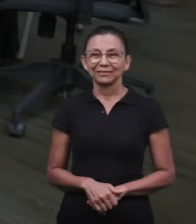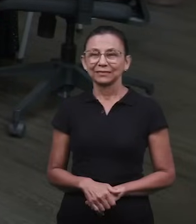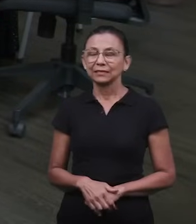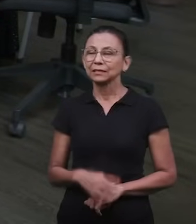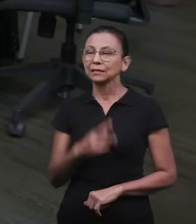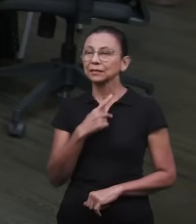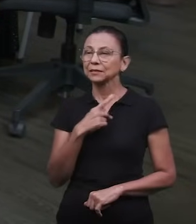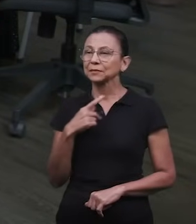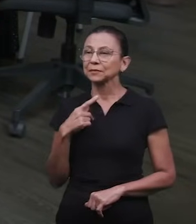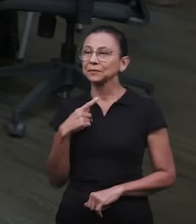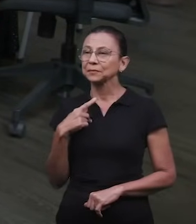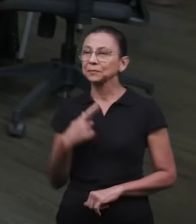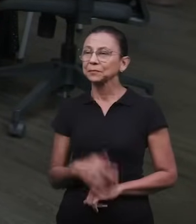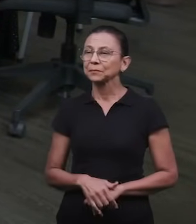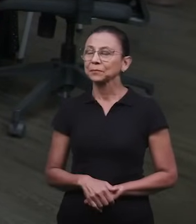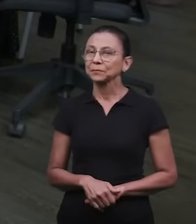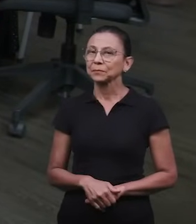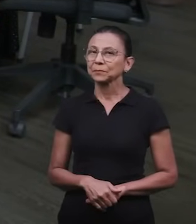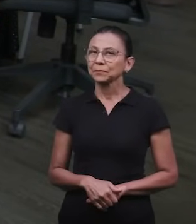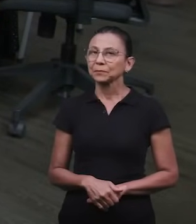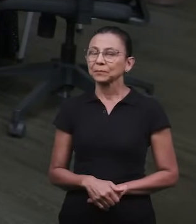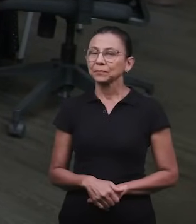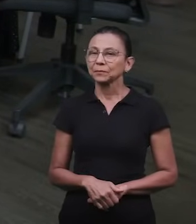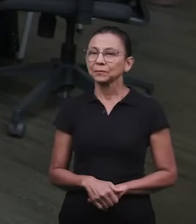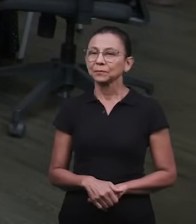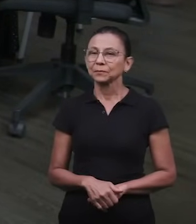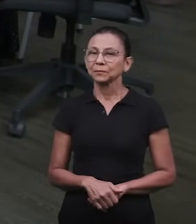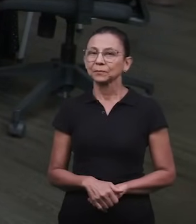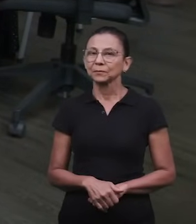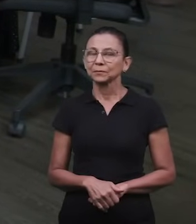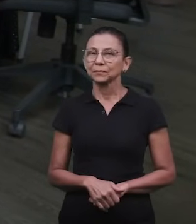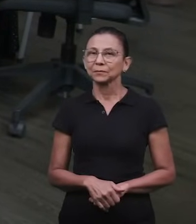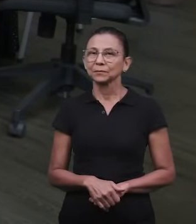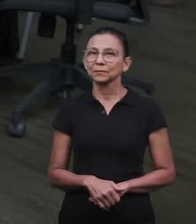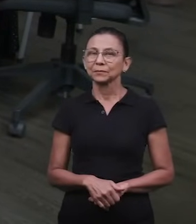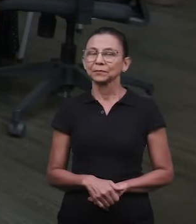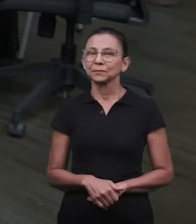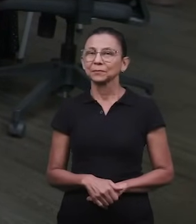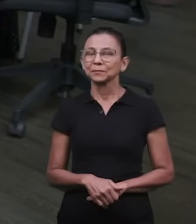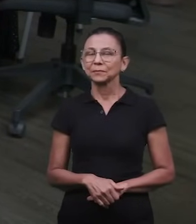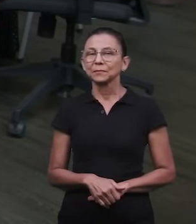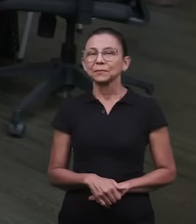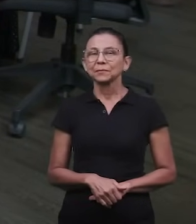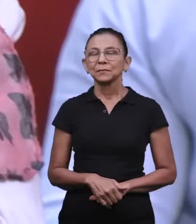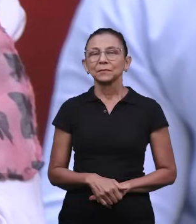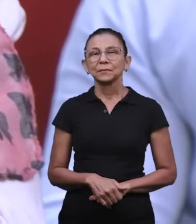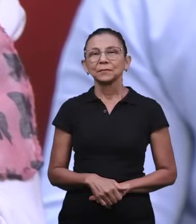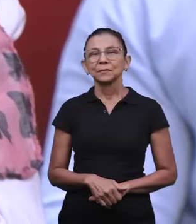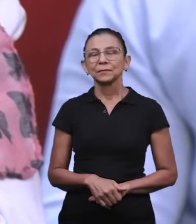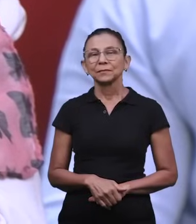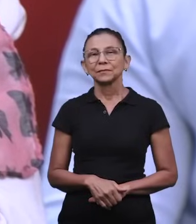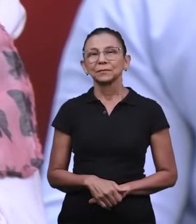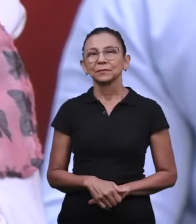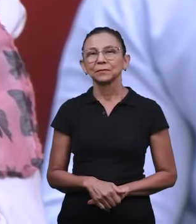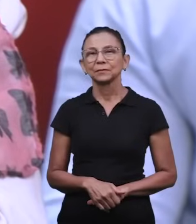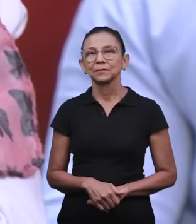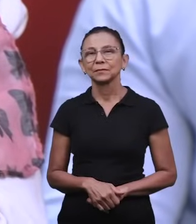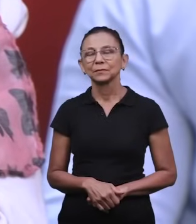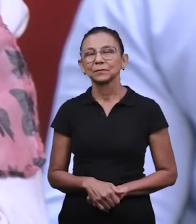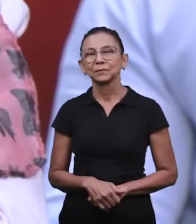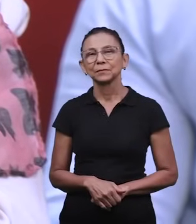fazer. Pastor, sabendo que alguns dos frutos do Espírito são sabedoria,